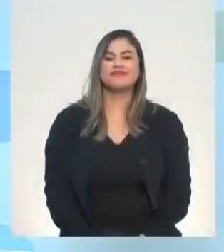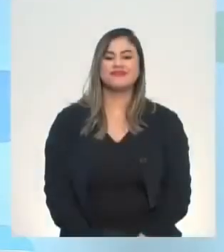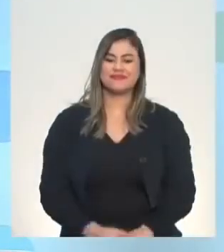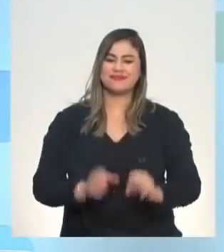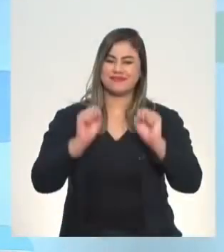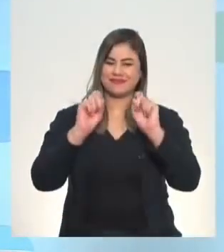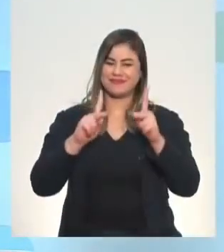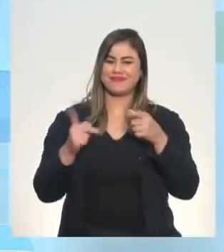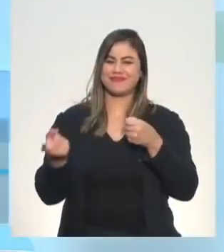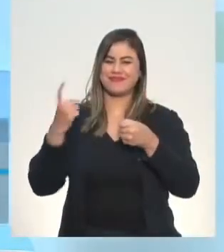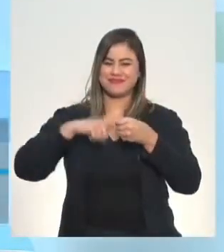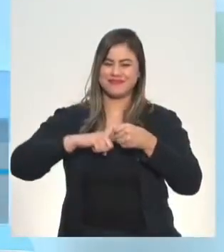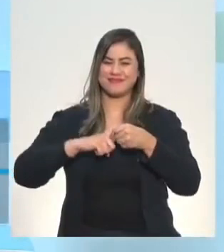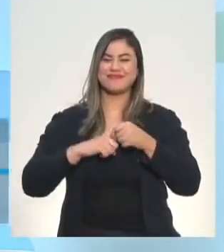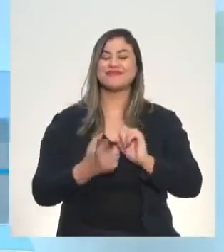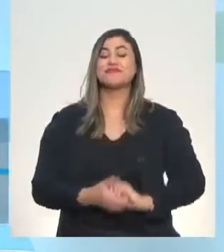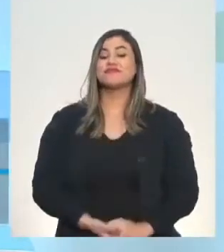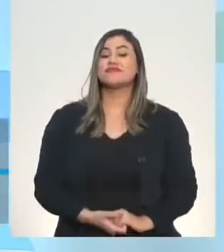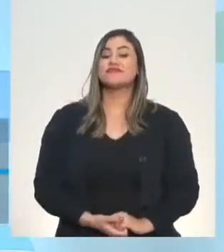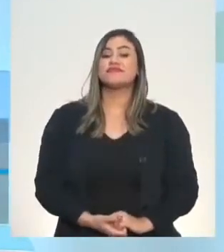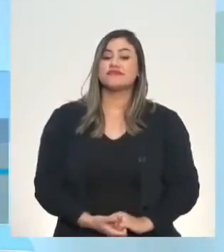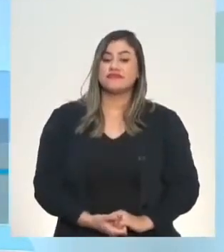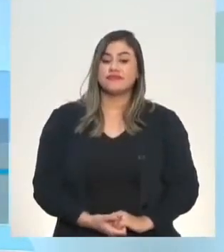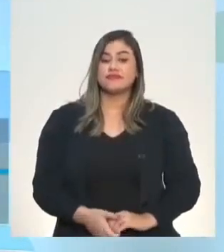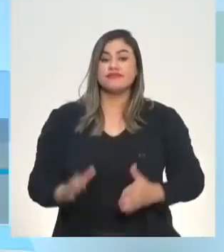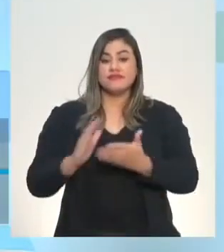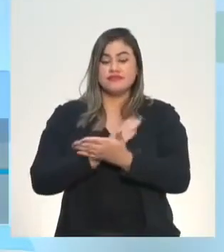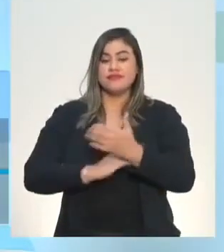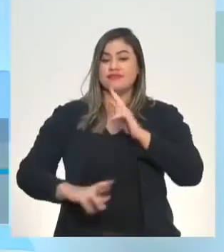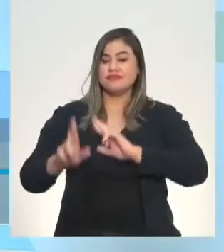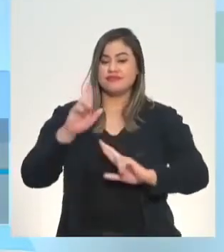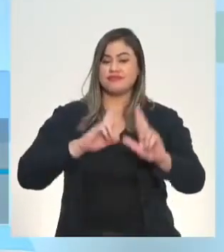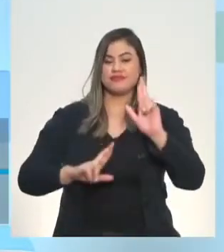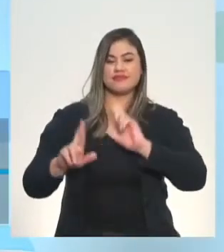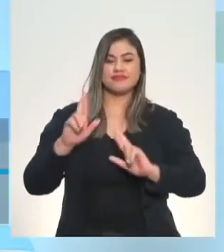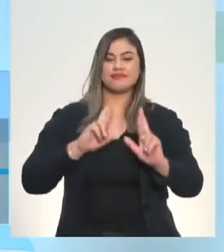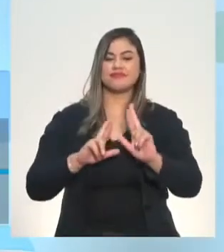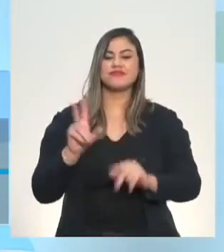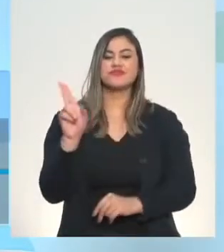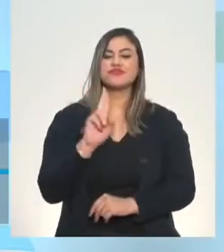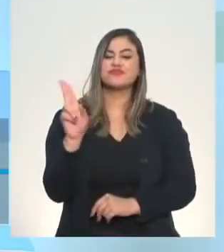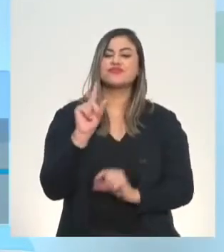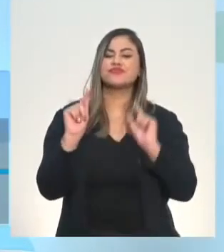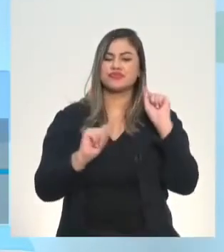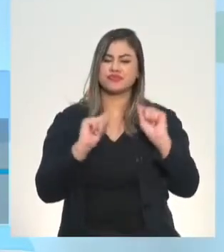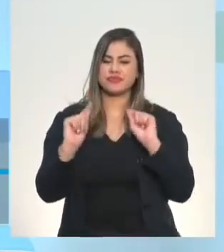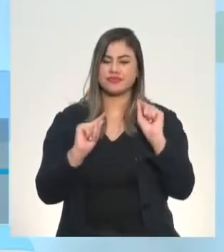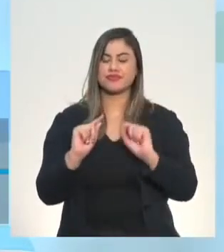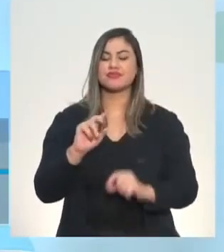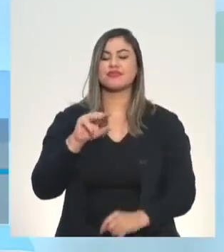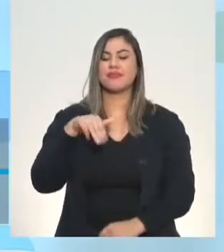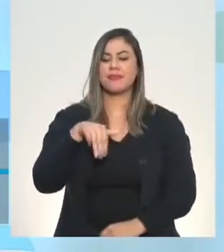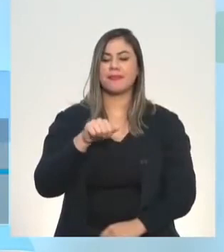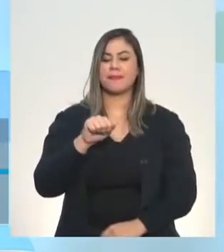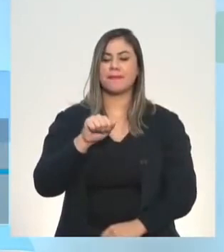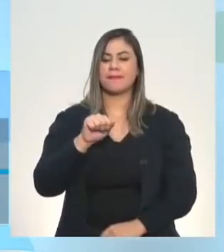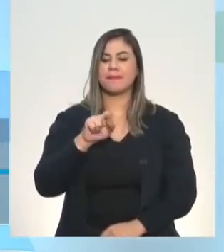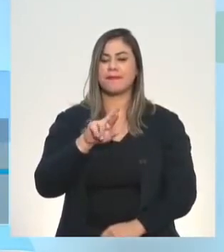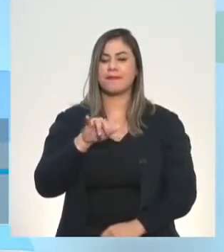Ok, we are back. Então, aqui de volta, Ed, algumas respostas mandaram para a gente. A Maria Vitória mandou assim, he worked